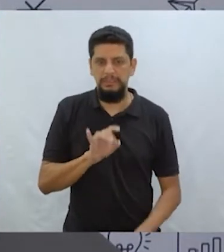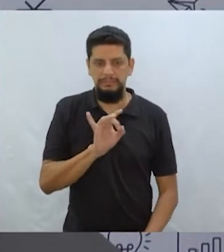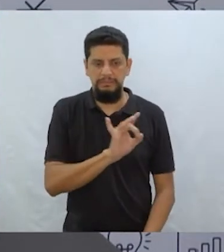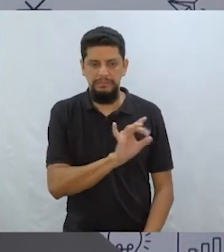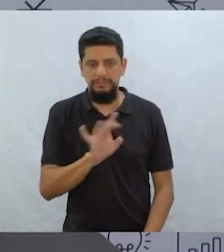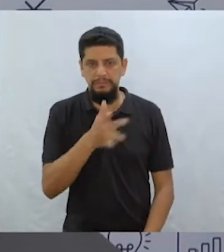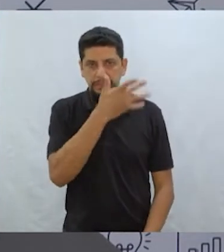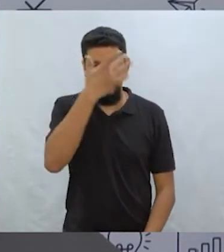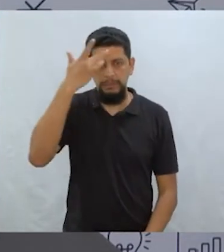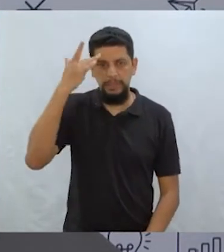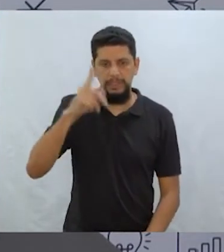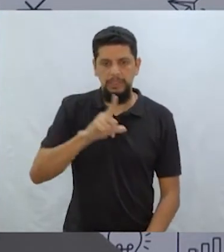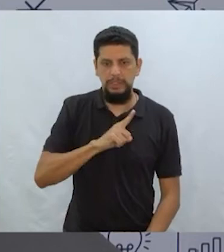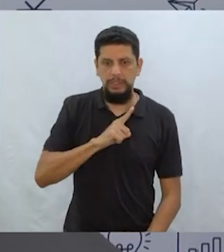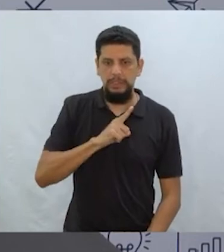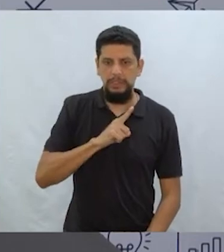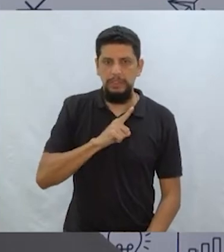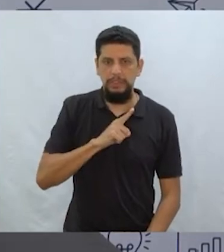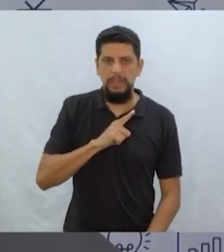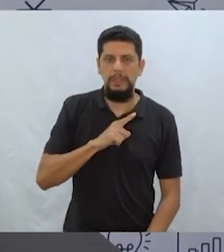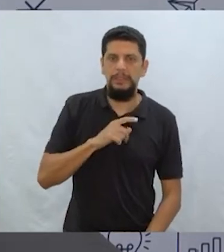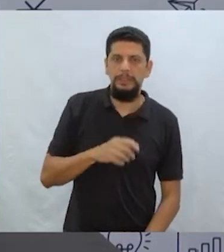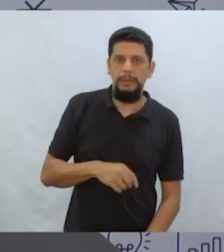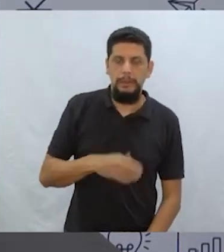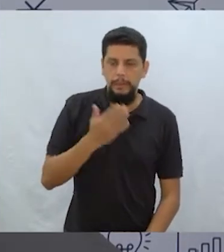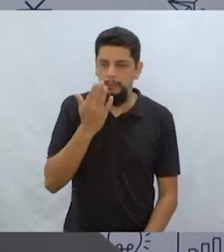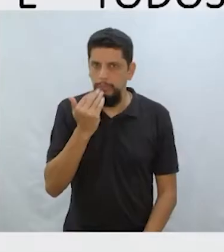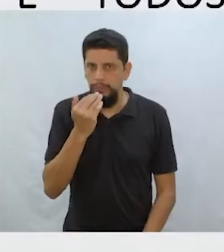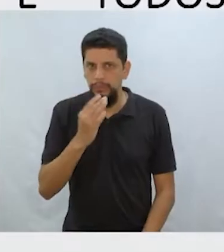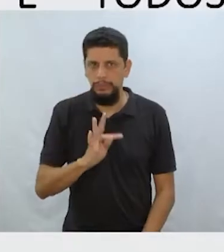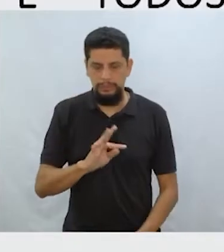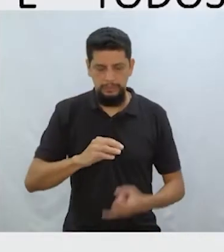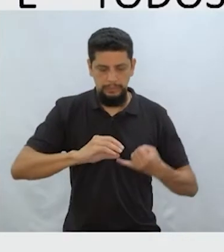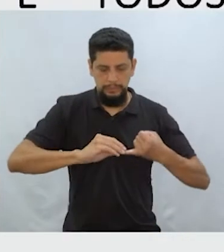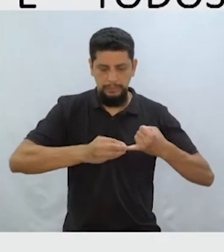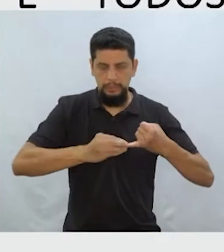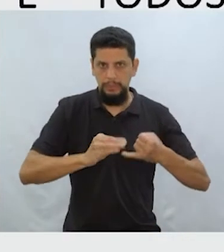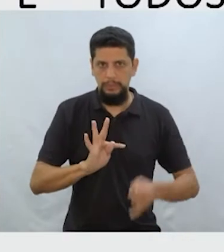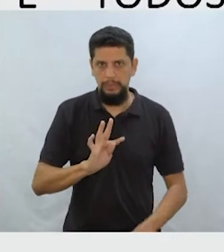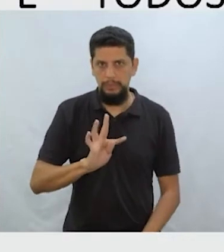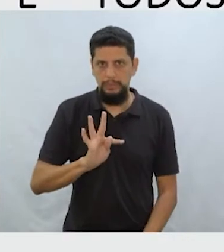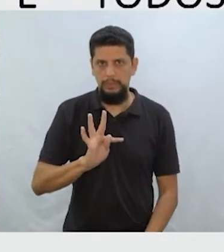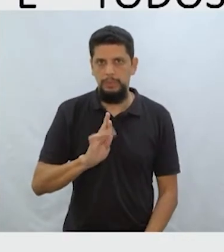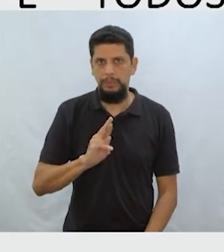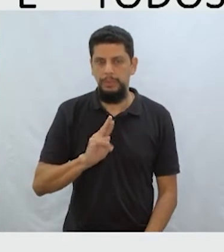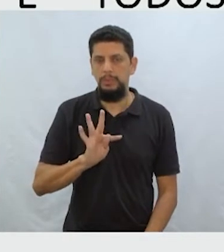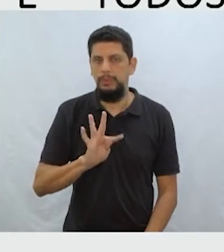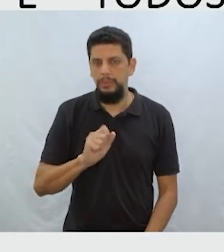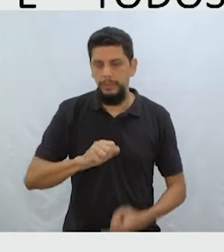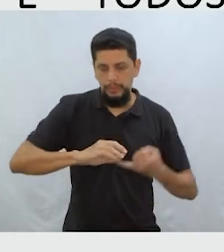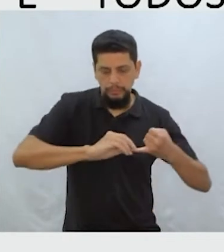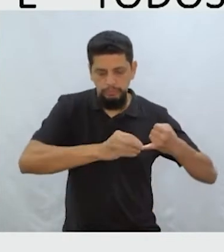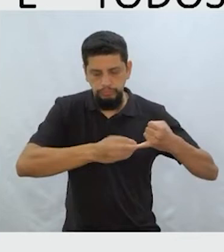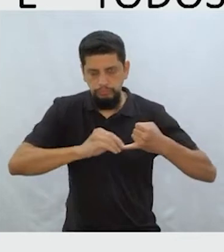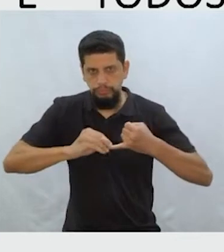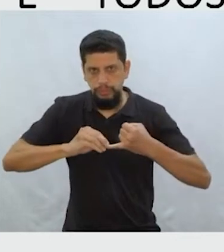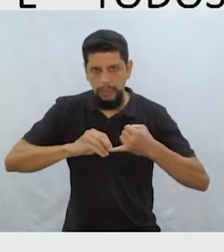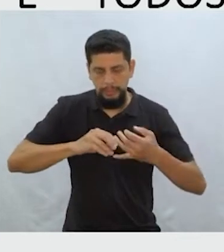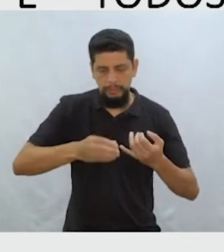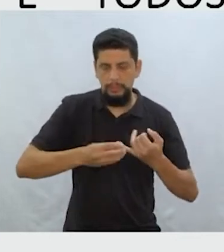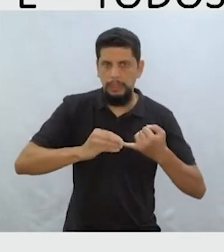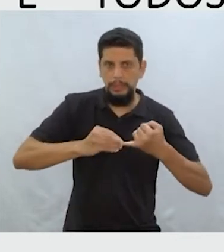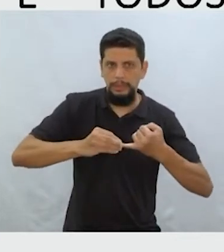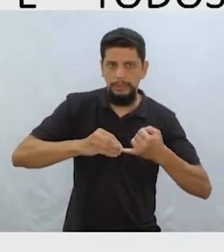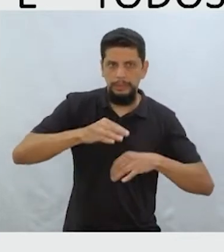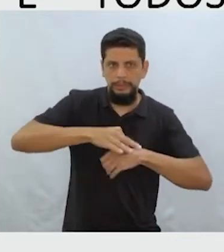integrante tinha sua frente o seu saboroso prato de tutu cou torresmo feijão tropeiro